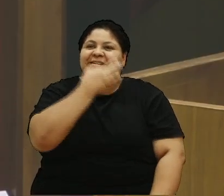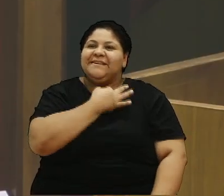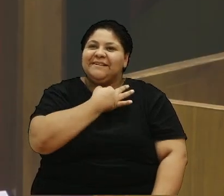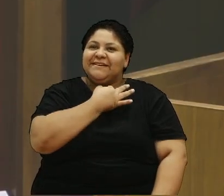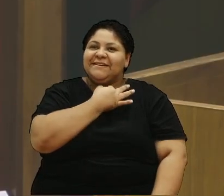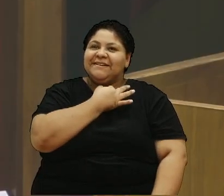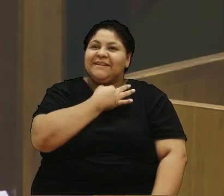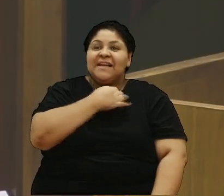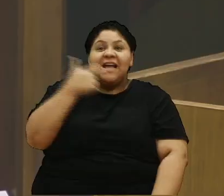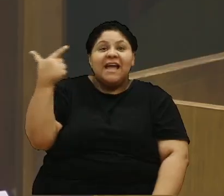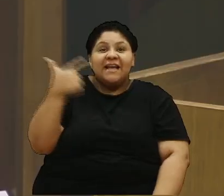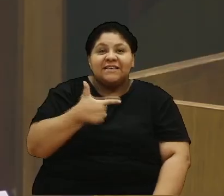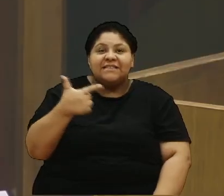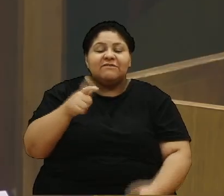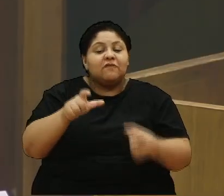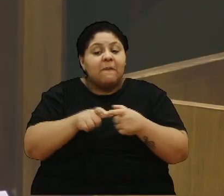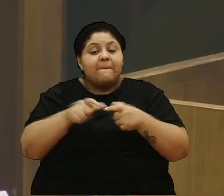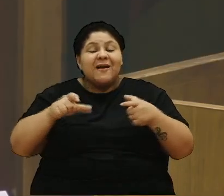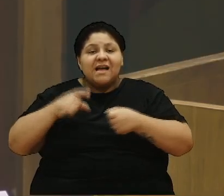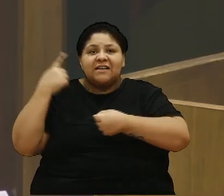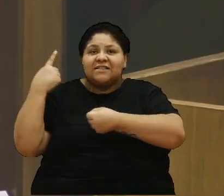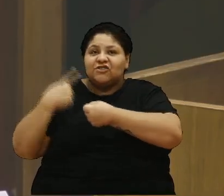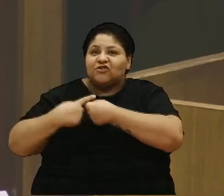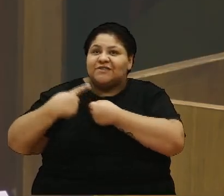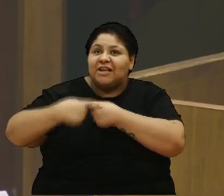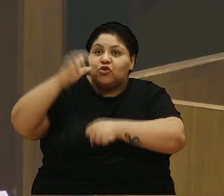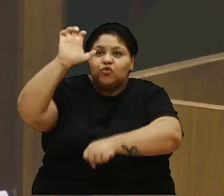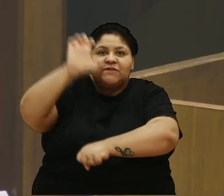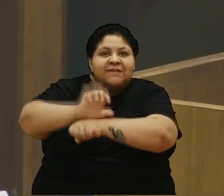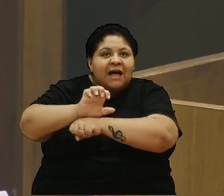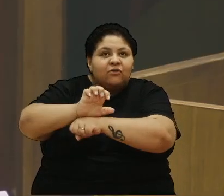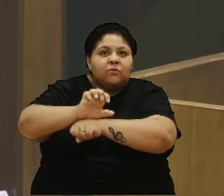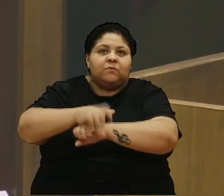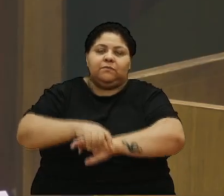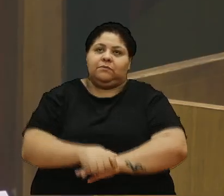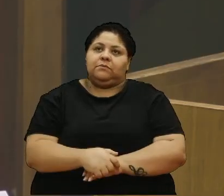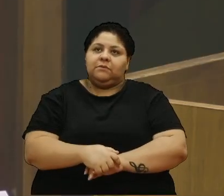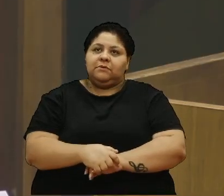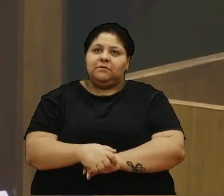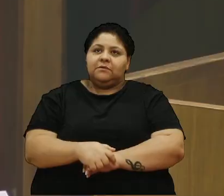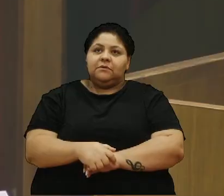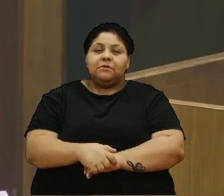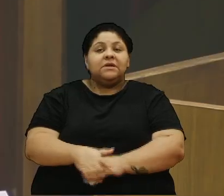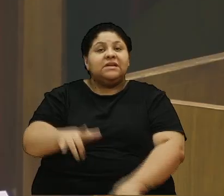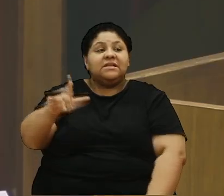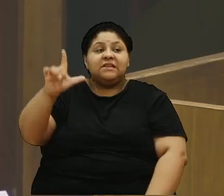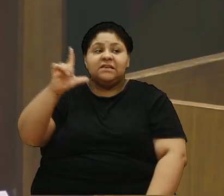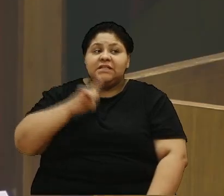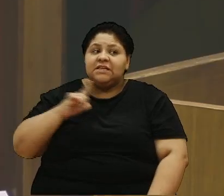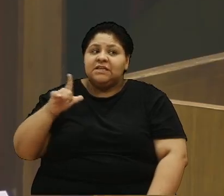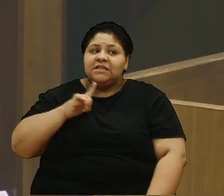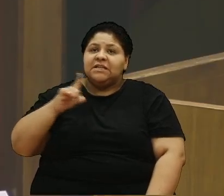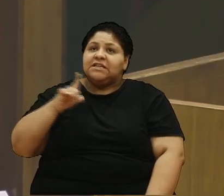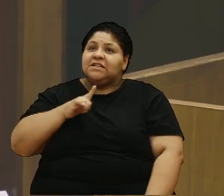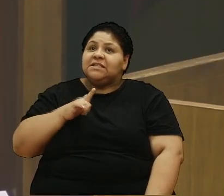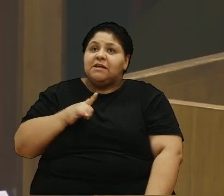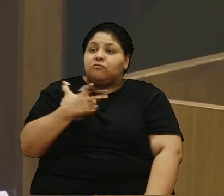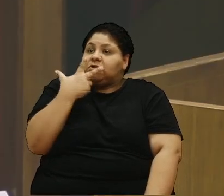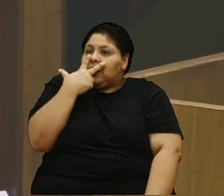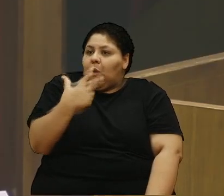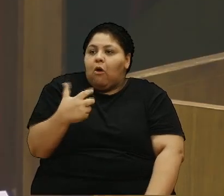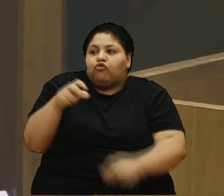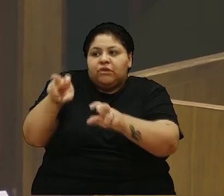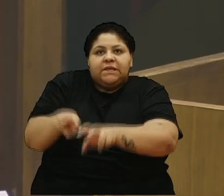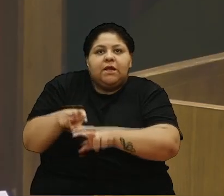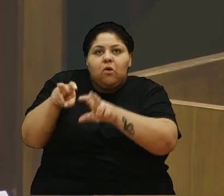a segunda maior cidade do estado. E nós temos trânsito de cidade do interior.